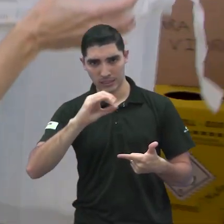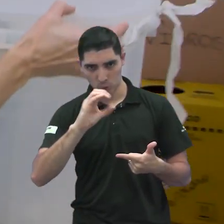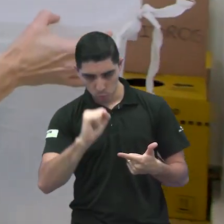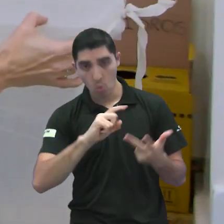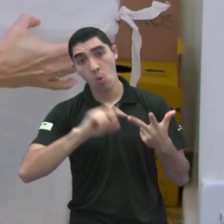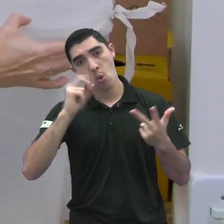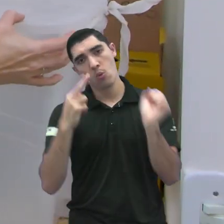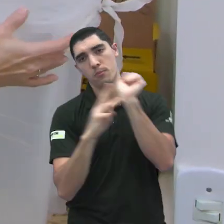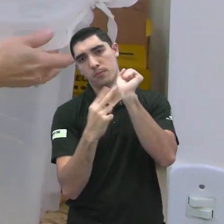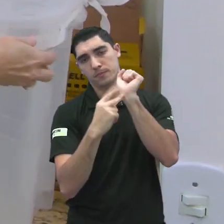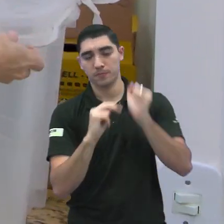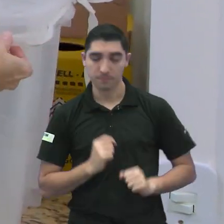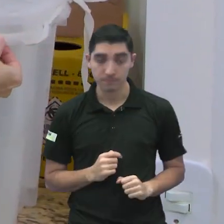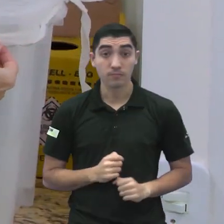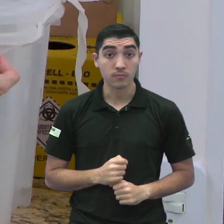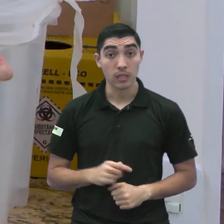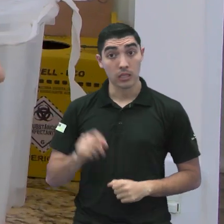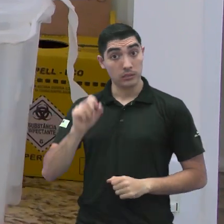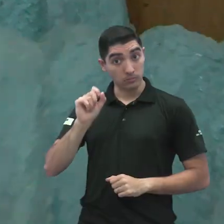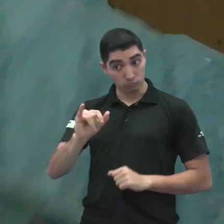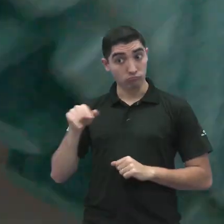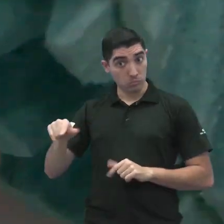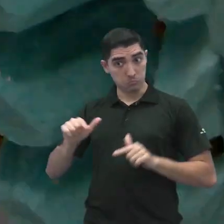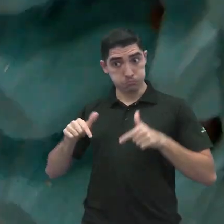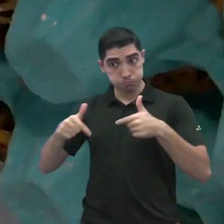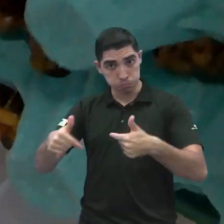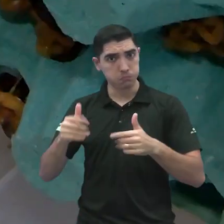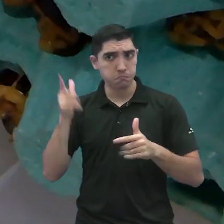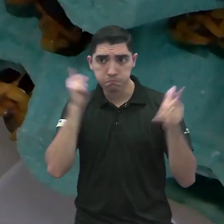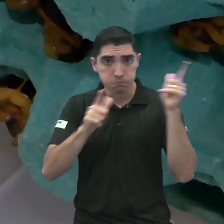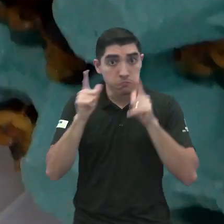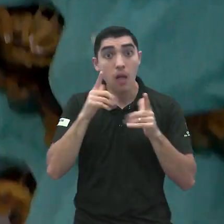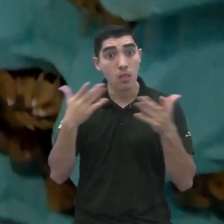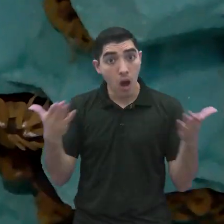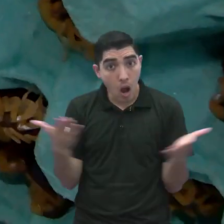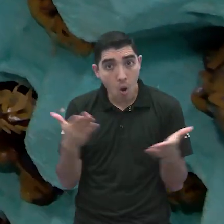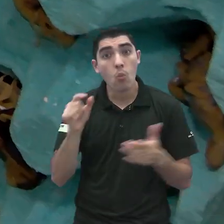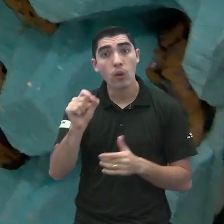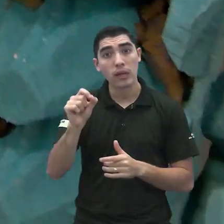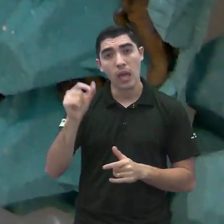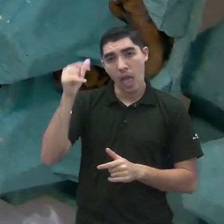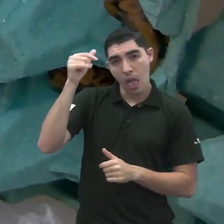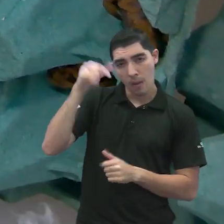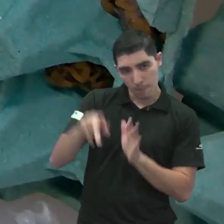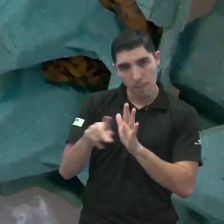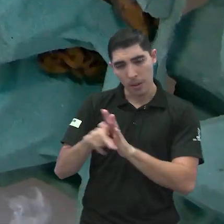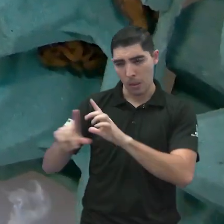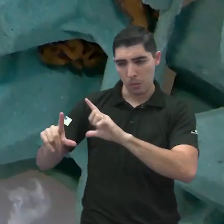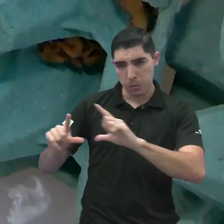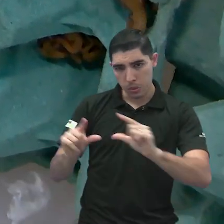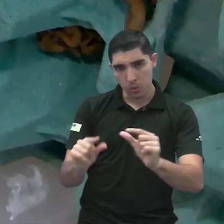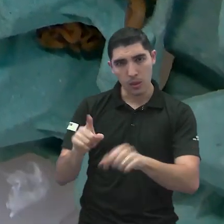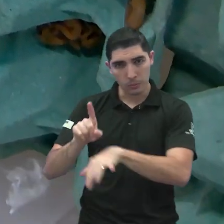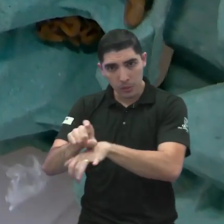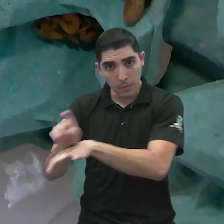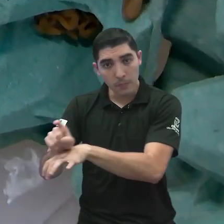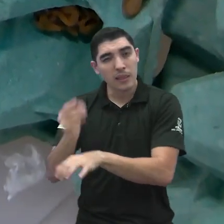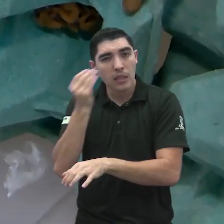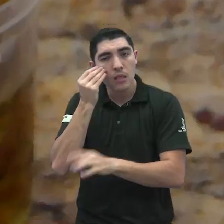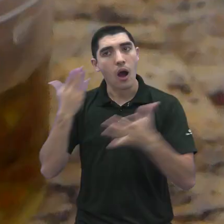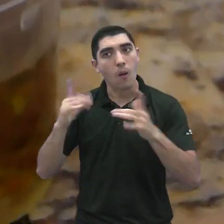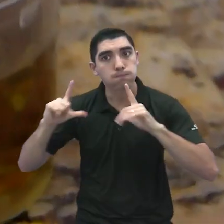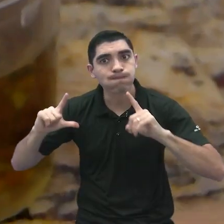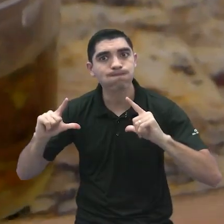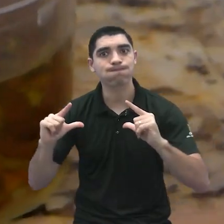de controle preventivo contra escorpiões, a expectativa é que acidentes envolvendo o animal se tornem cada vez menos